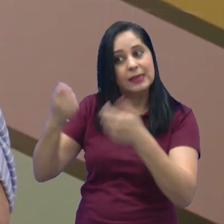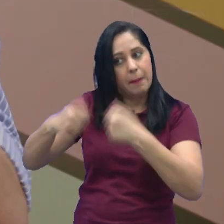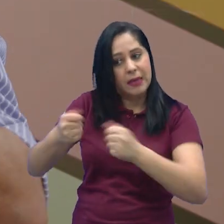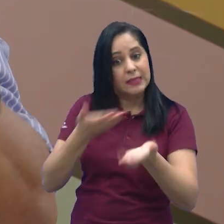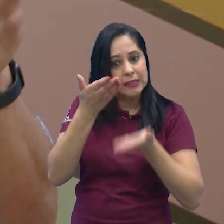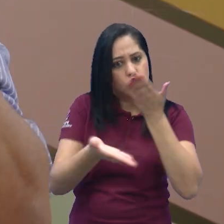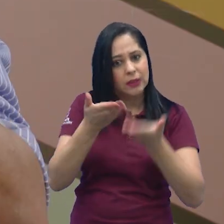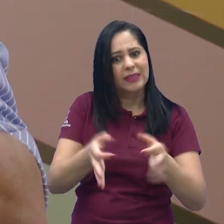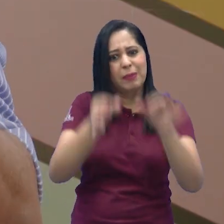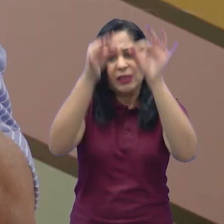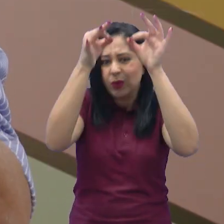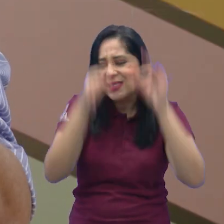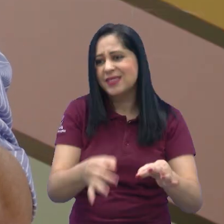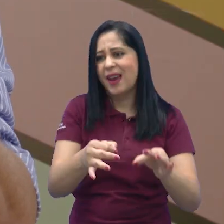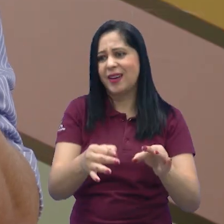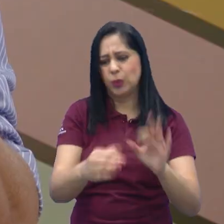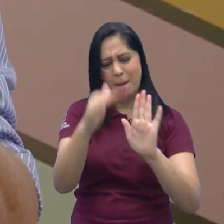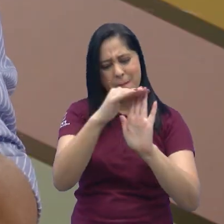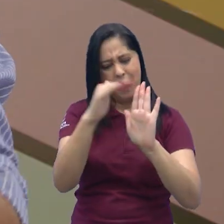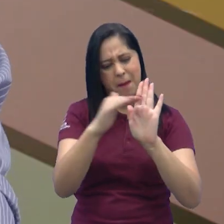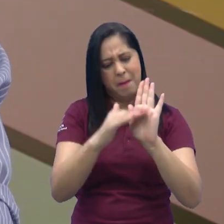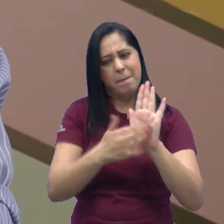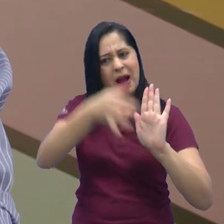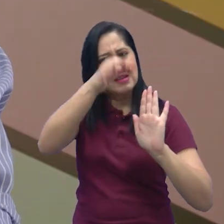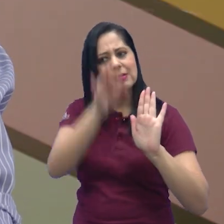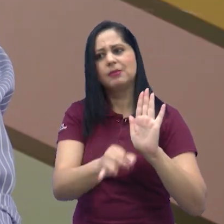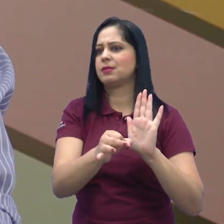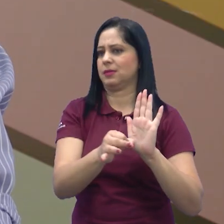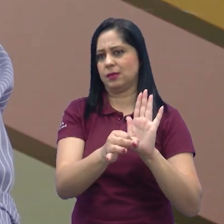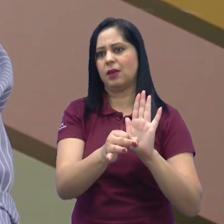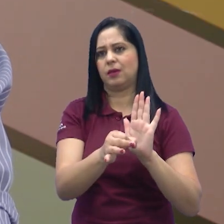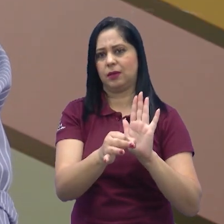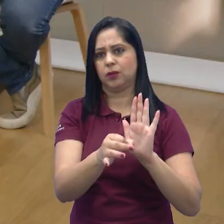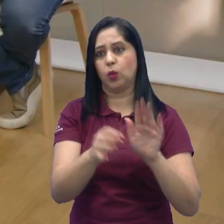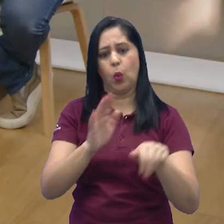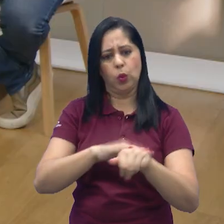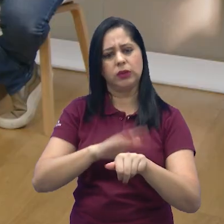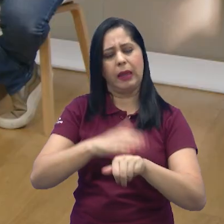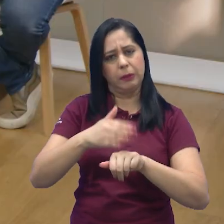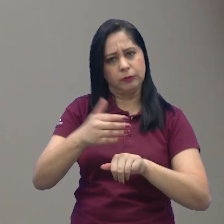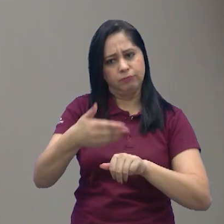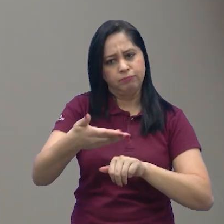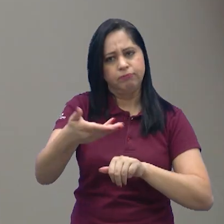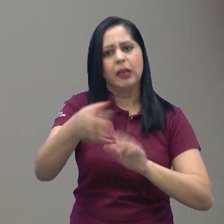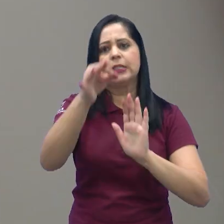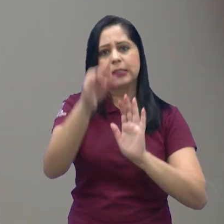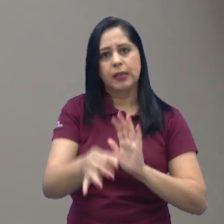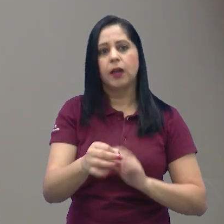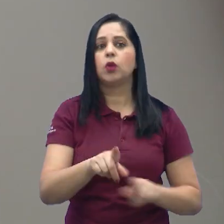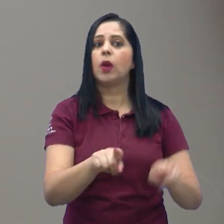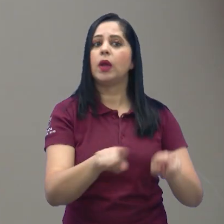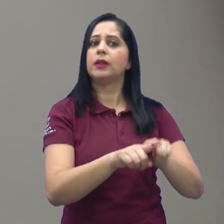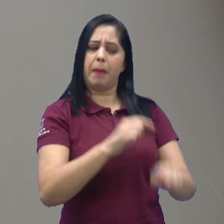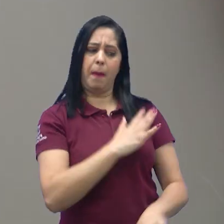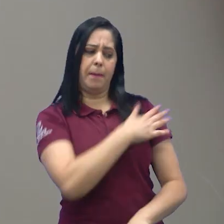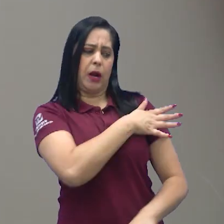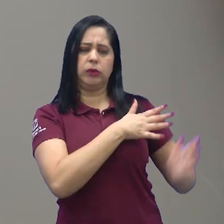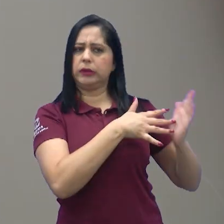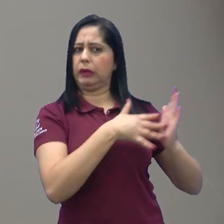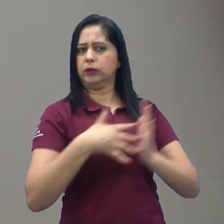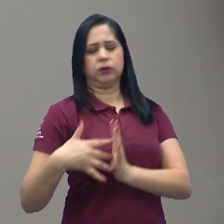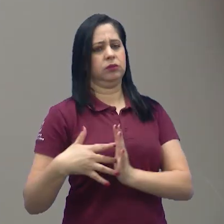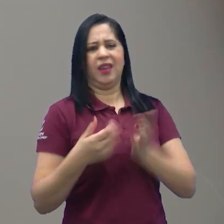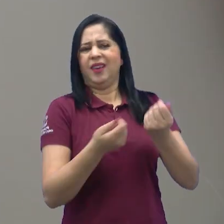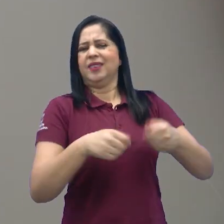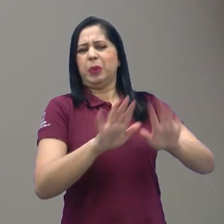adequado pelo tempo que for necessário. Claro, e vale aqui também a gente falar da quebra de preconceito, né? Não precisa ter preconceito não